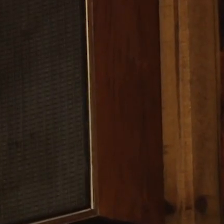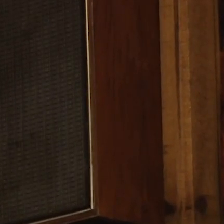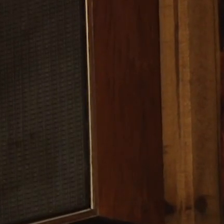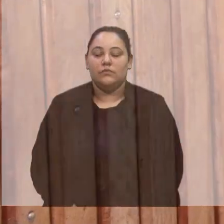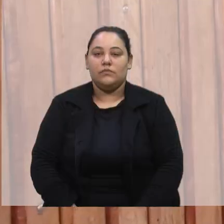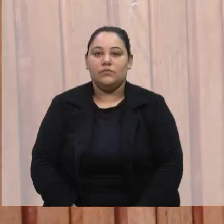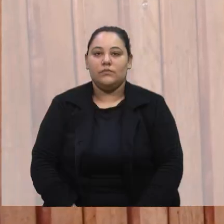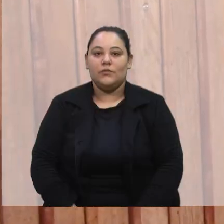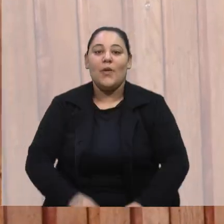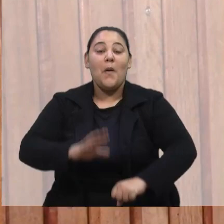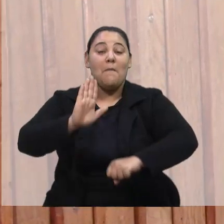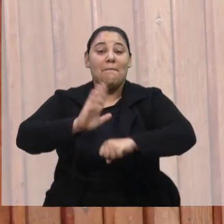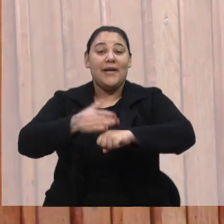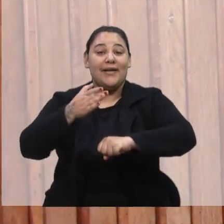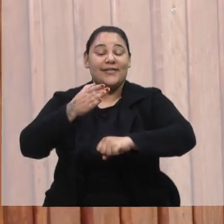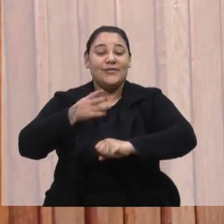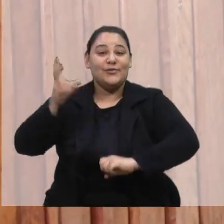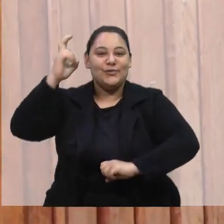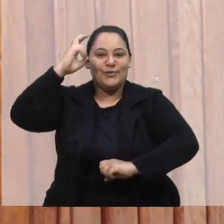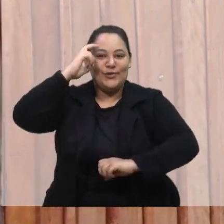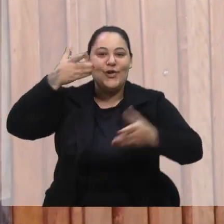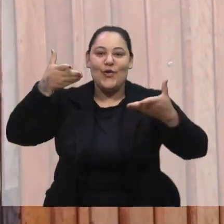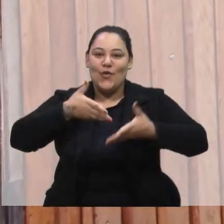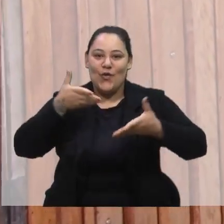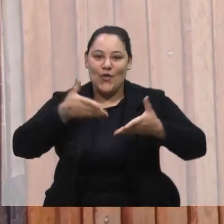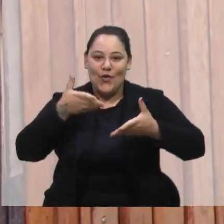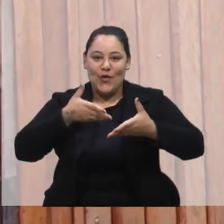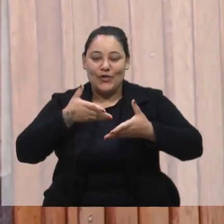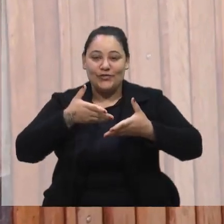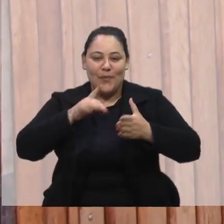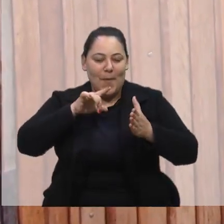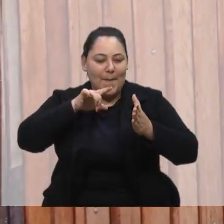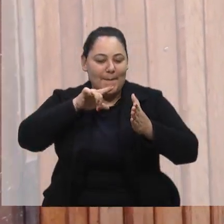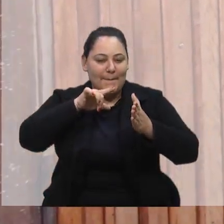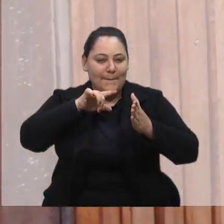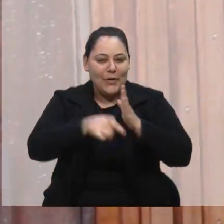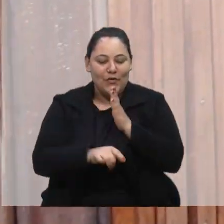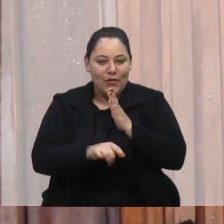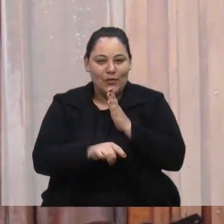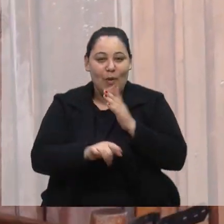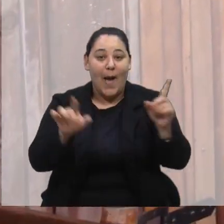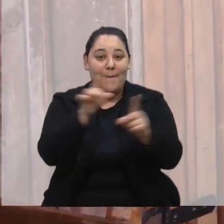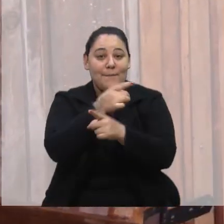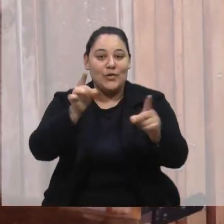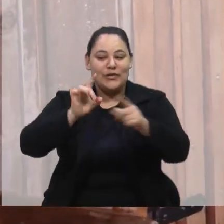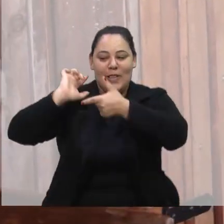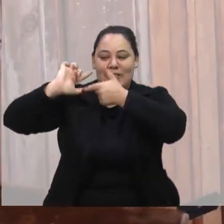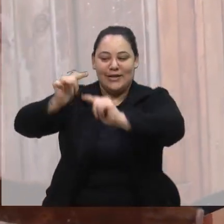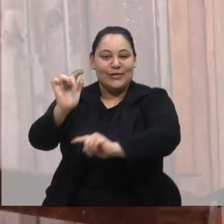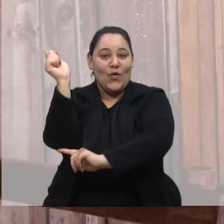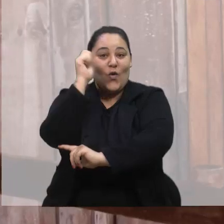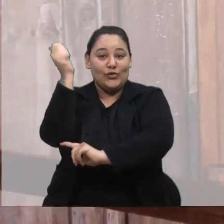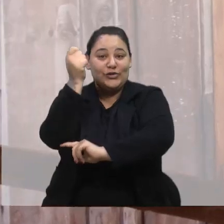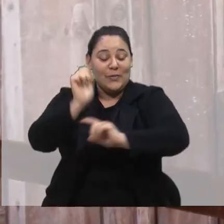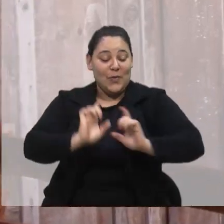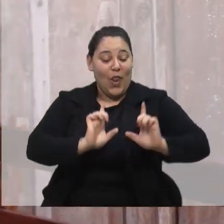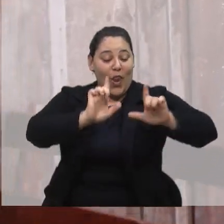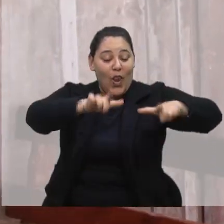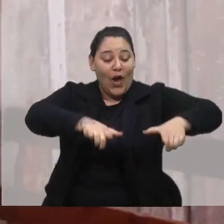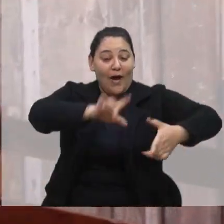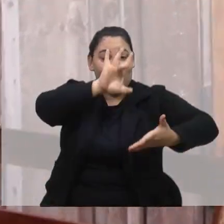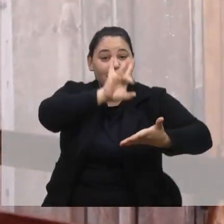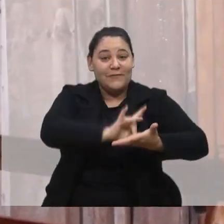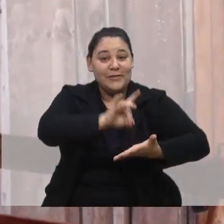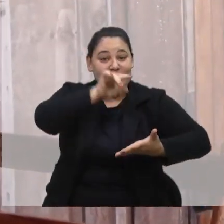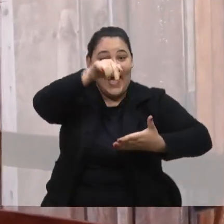O Mais Cultura de hoje mergulha na música nativista. Nós estamos aqui no Bolicho dos Piardi, que fica localizado